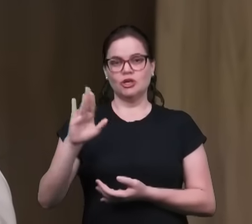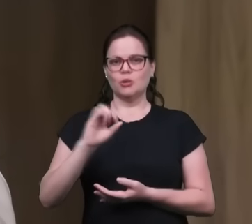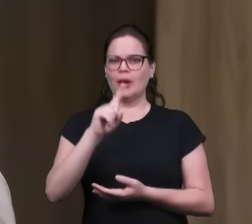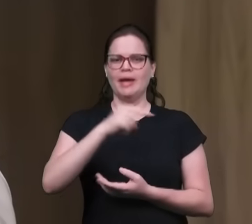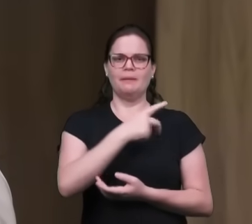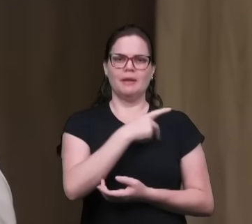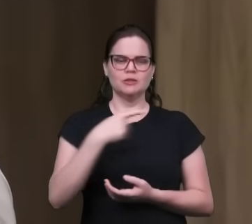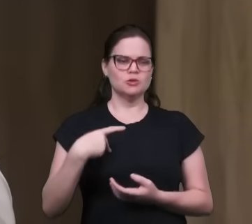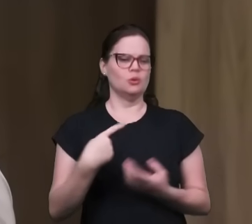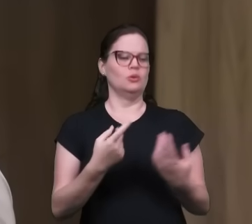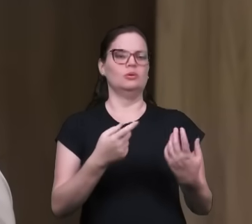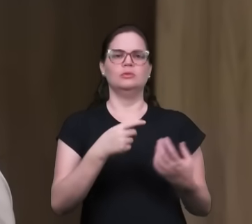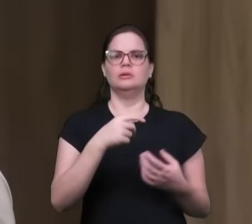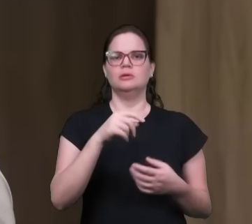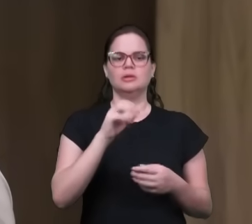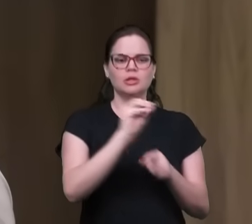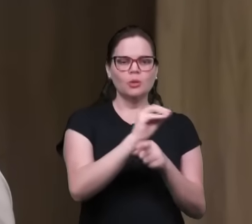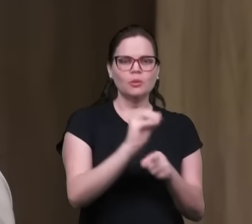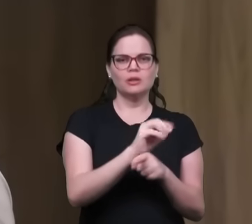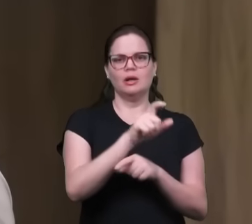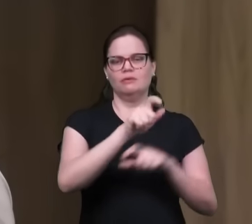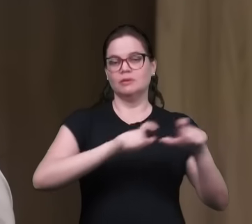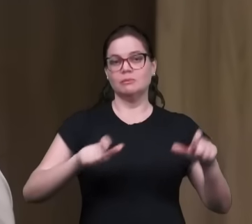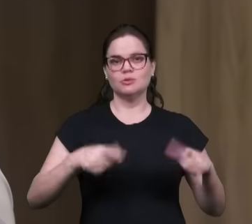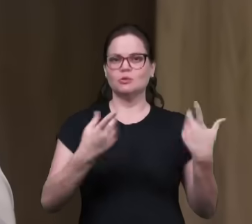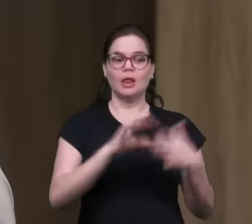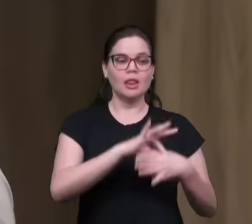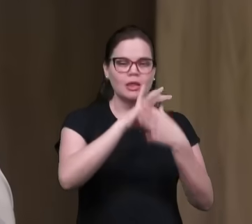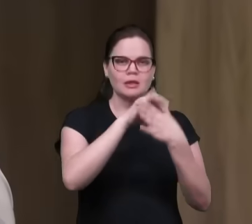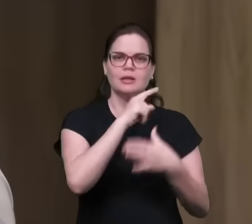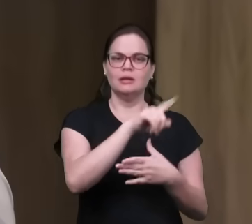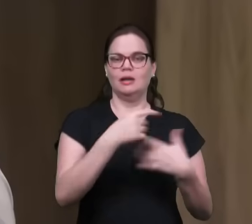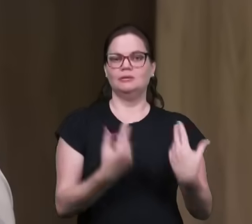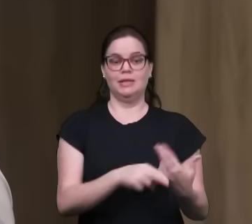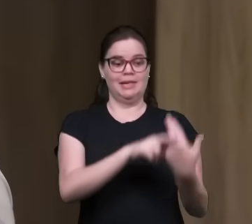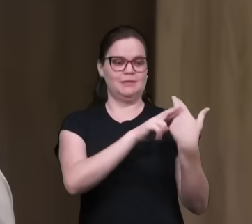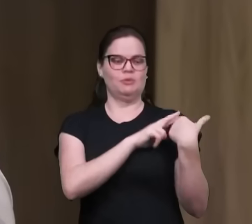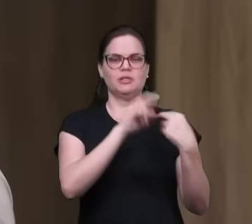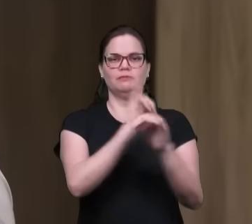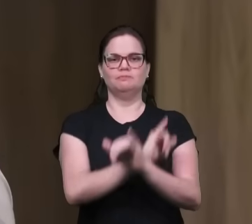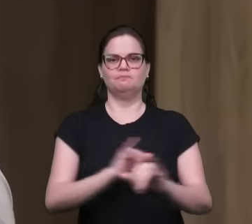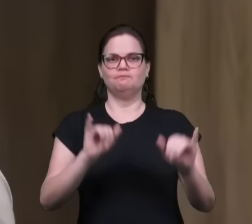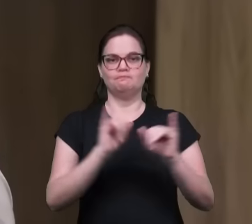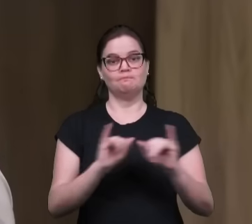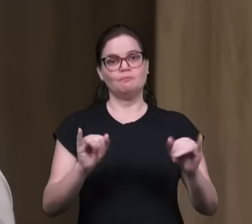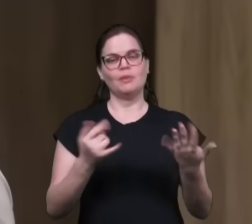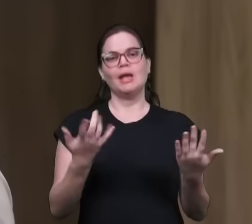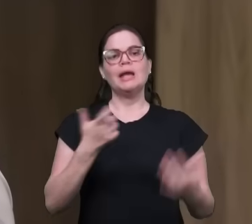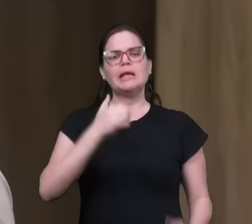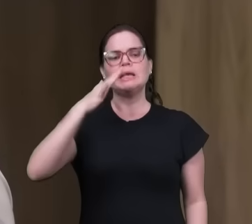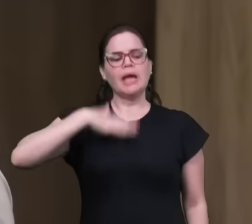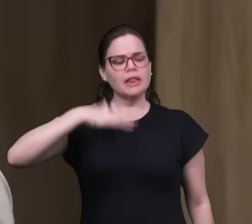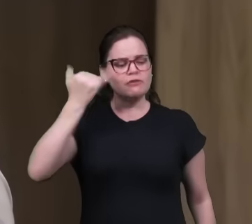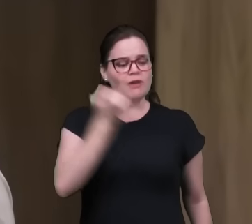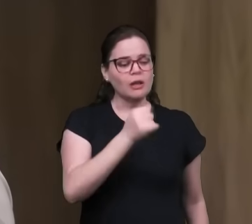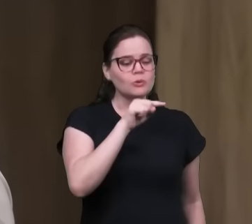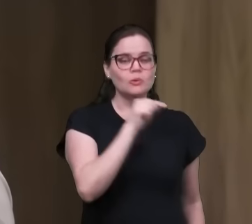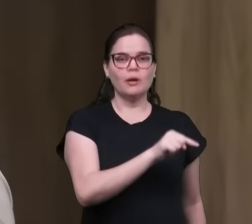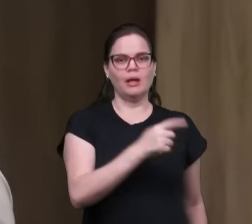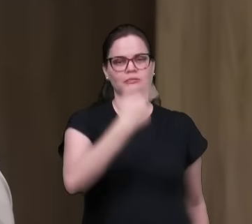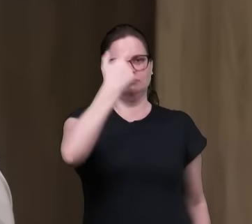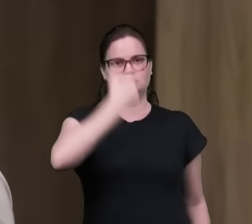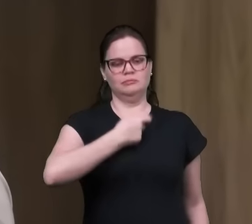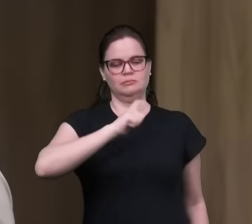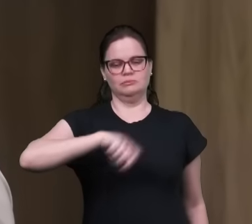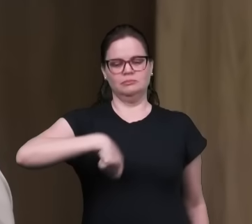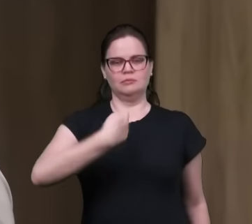que eles tinham que falar era exatamente para dizer o seguinte: isto diz aquele que tem na sua mão direita as 7